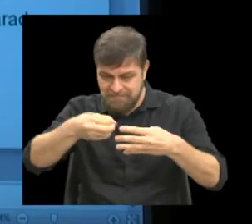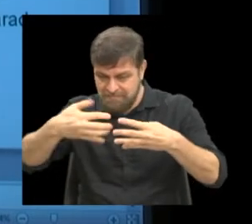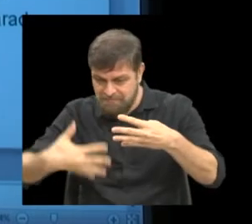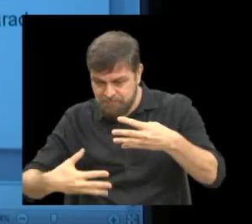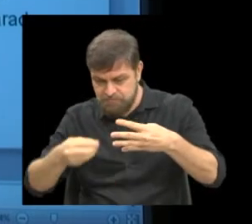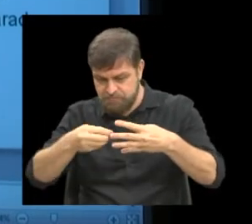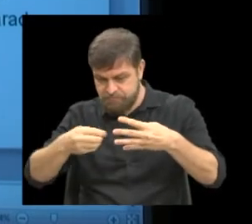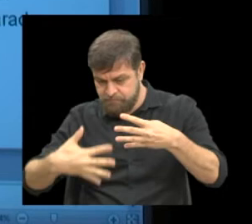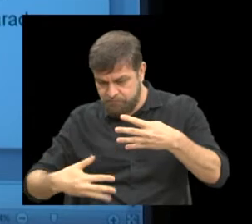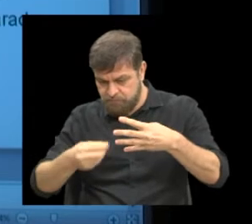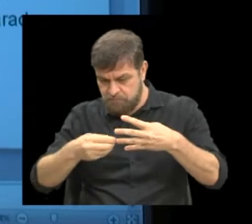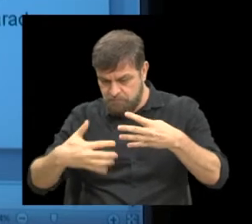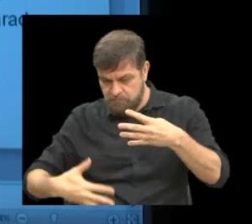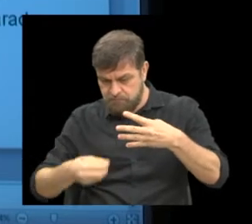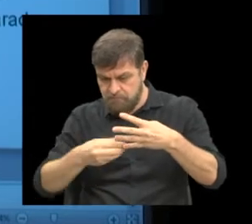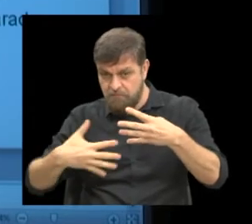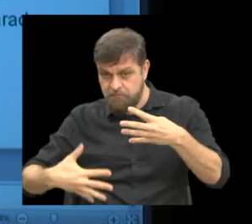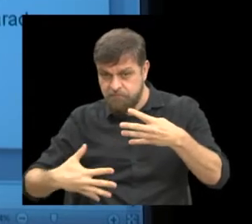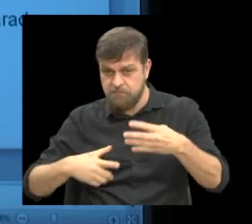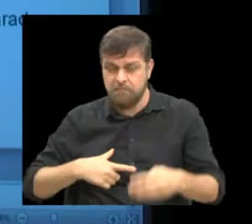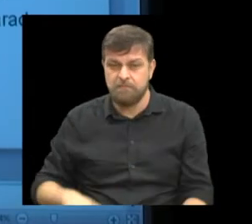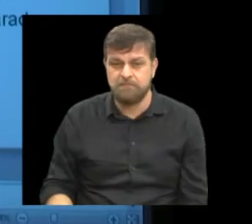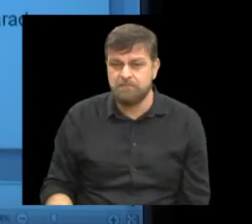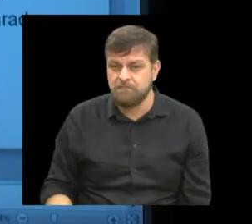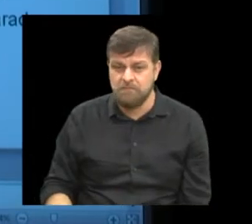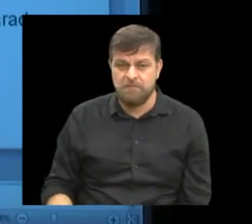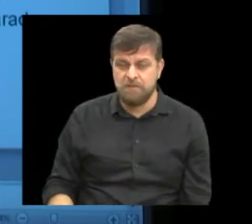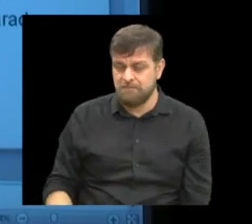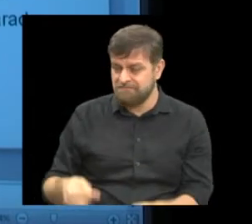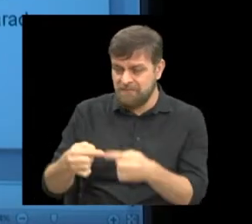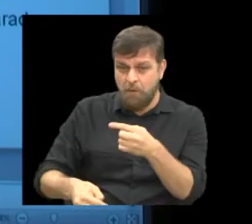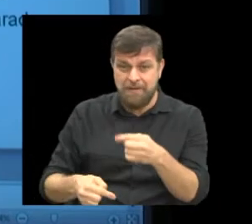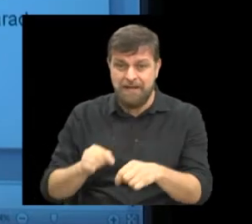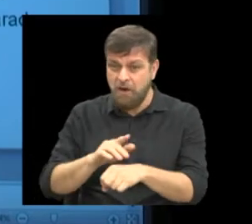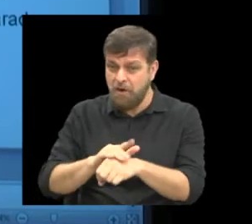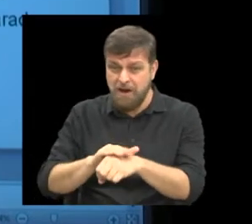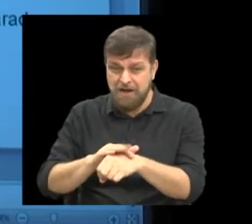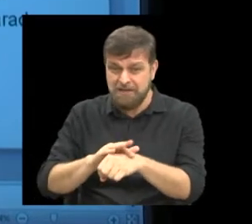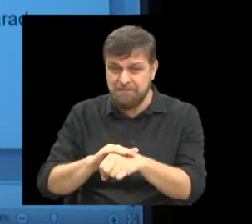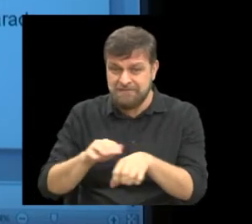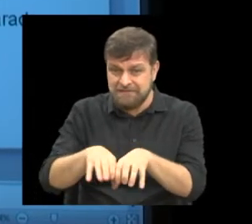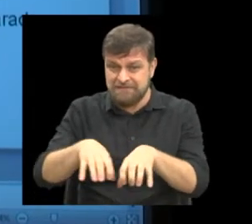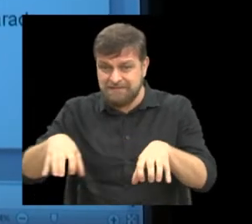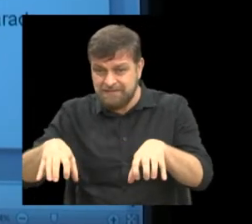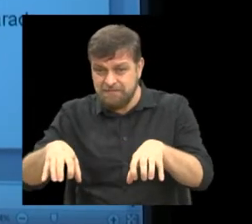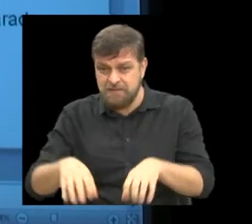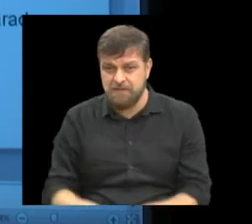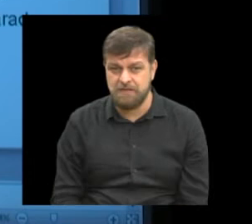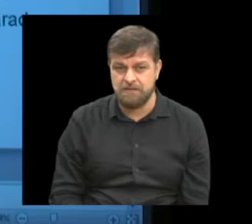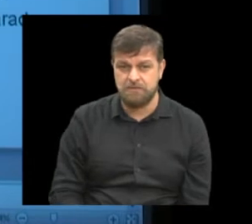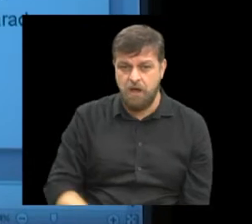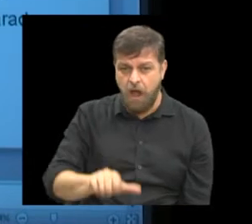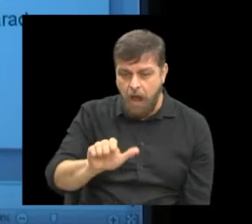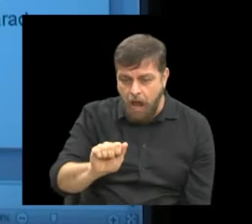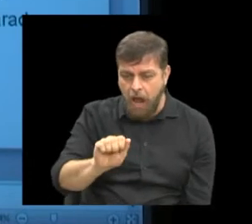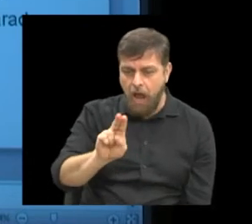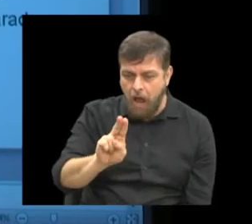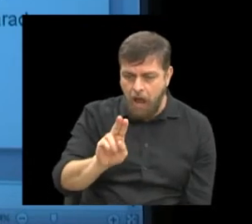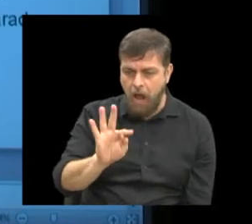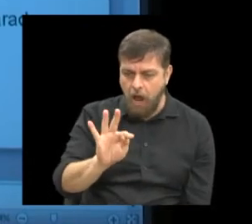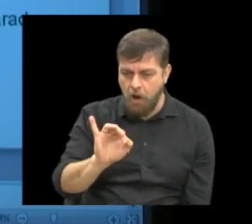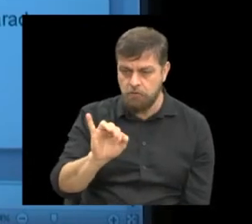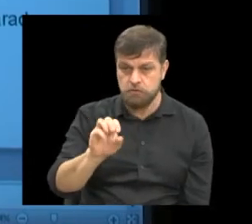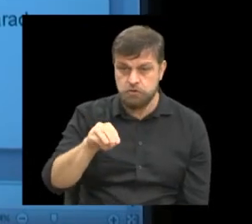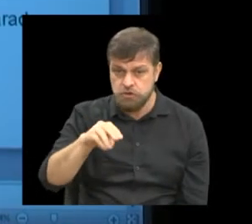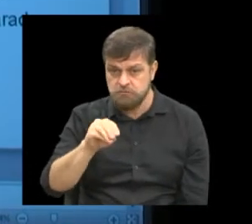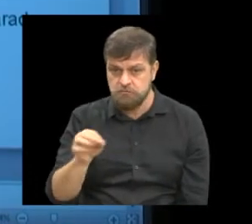esquizofrenia infantil. Então, o autismo não era considerado como um diagnóstico separado. Era tudo muito, muito junto, né? Que foi o que